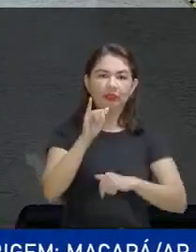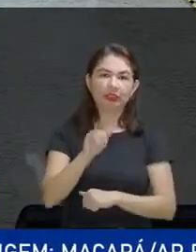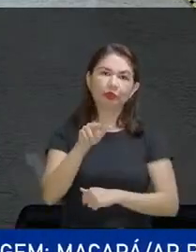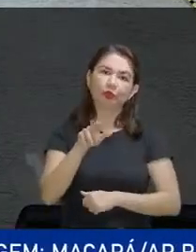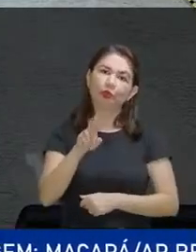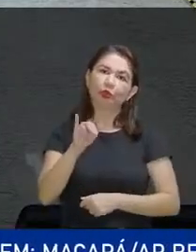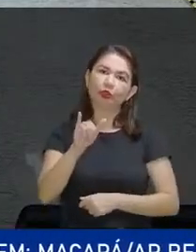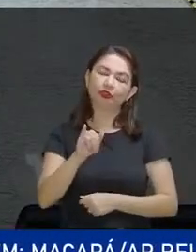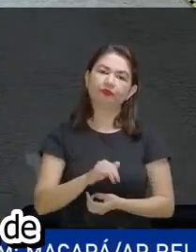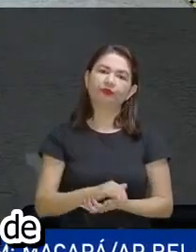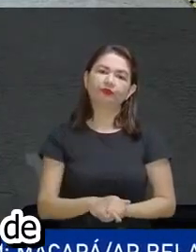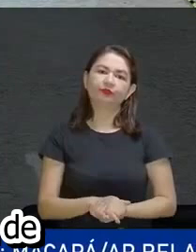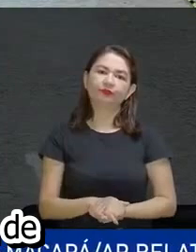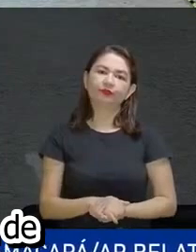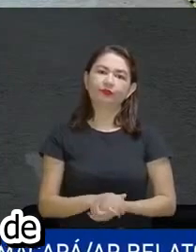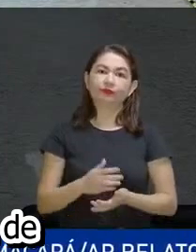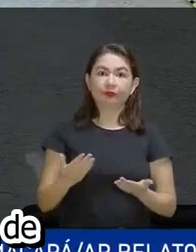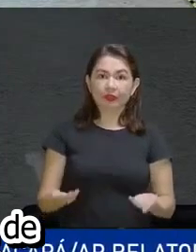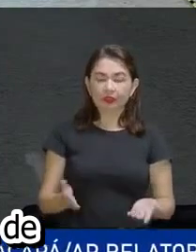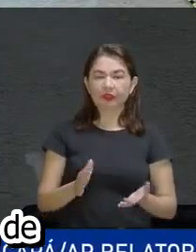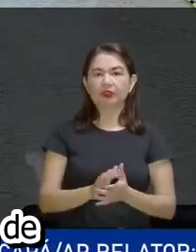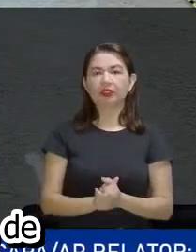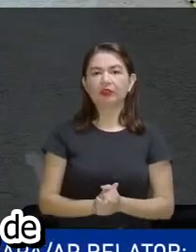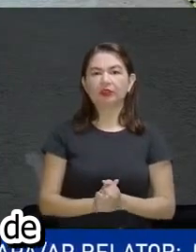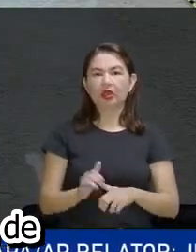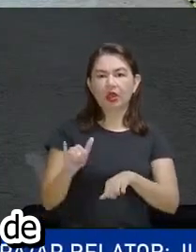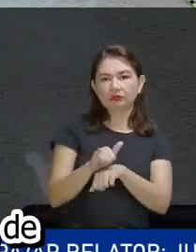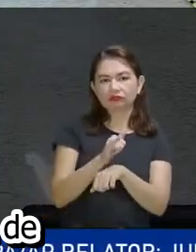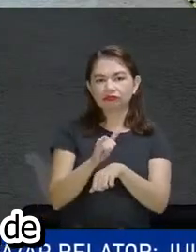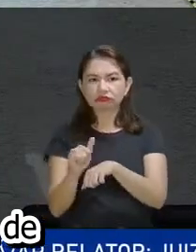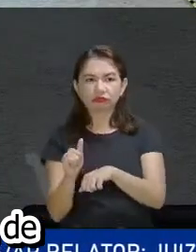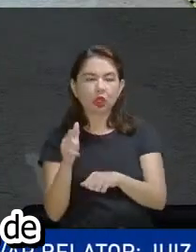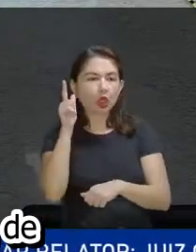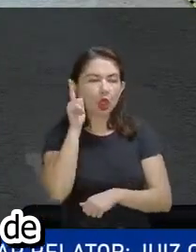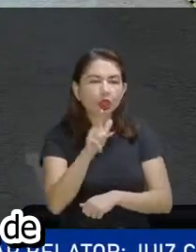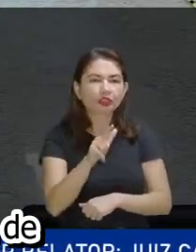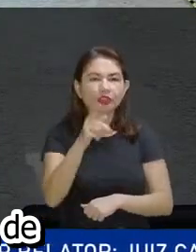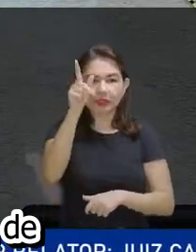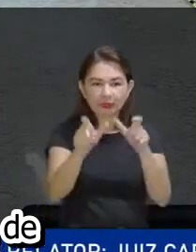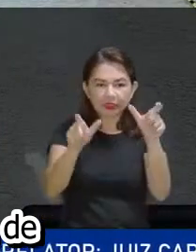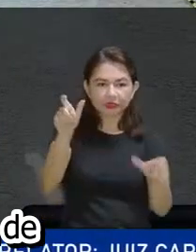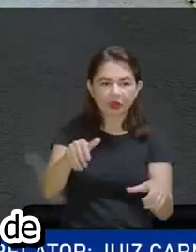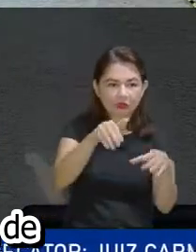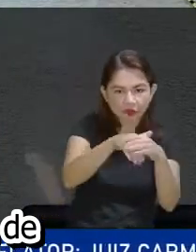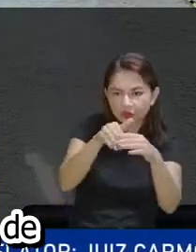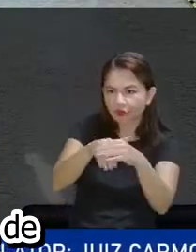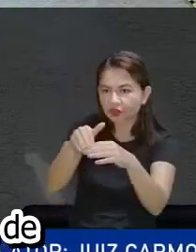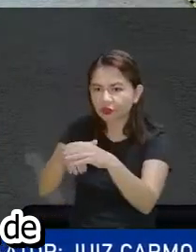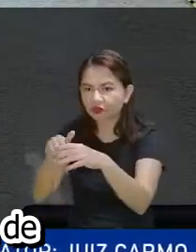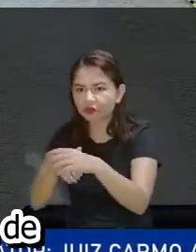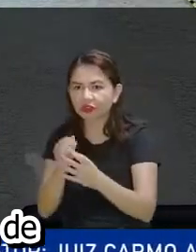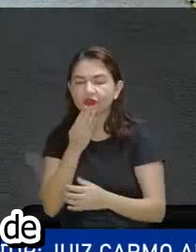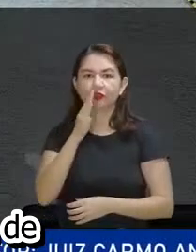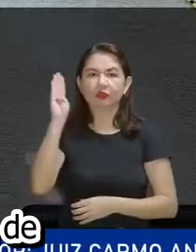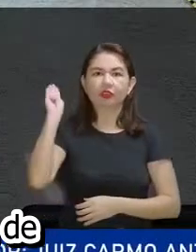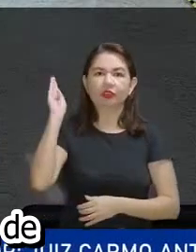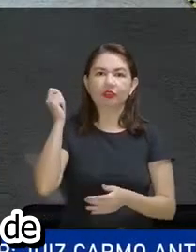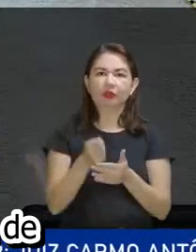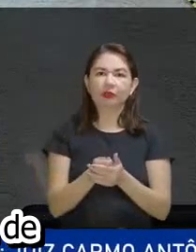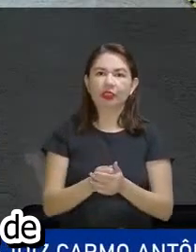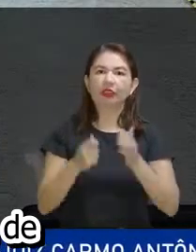Yuri. Além disso, articulava eleitores sobre a promessa de algum